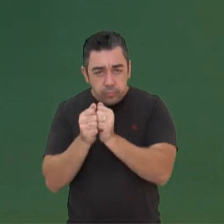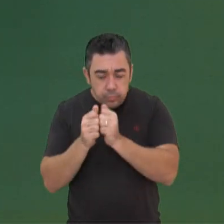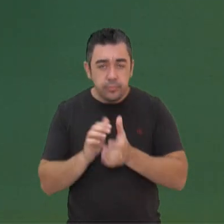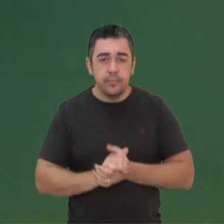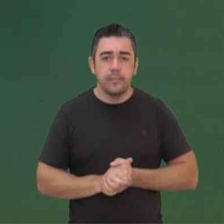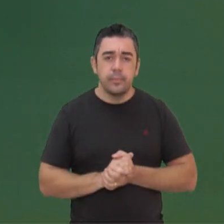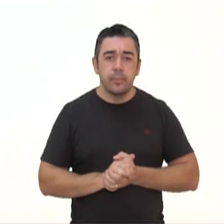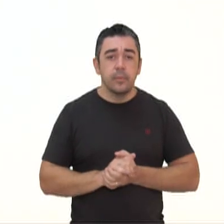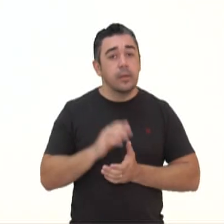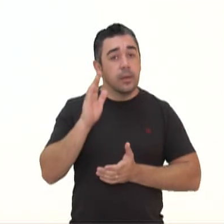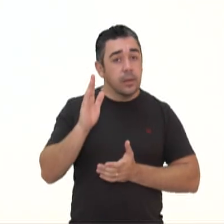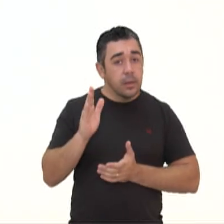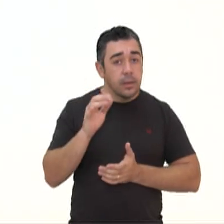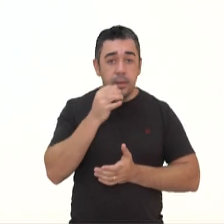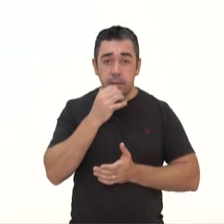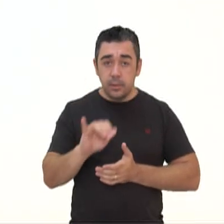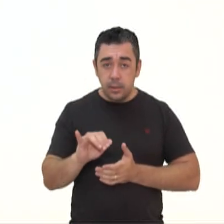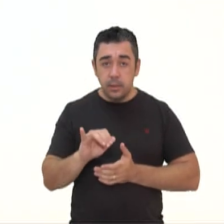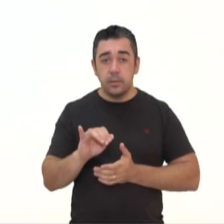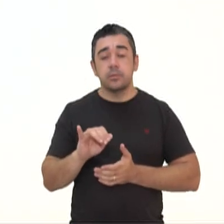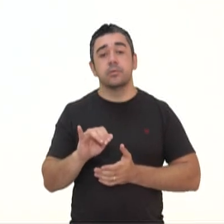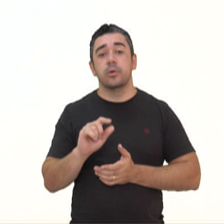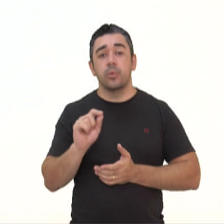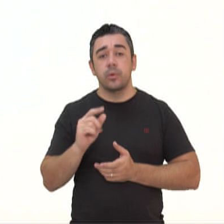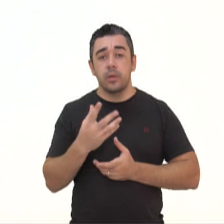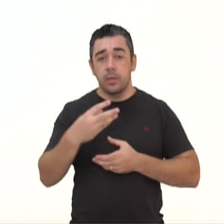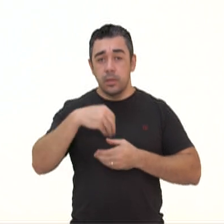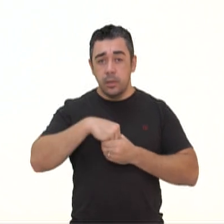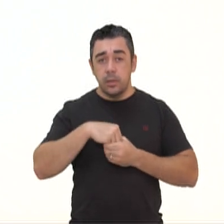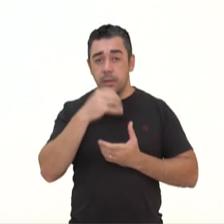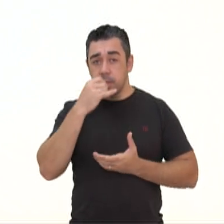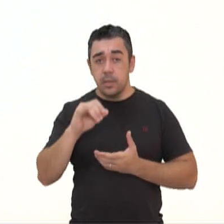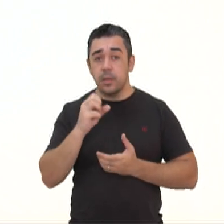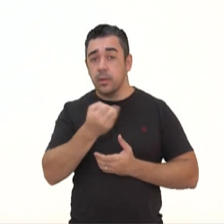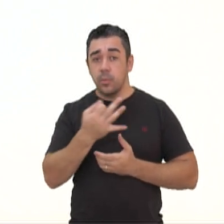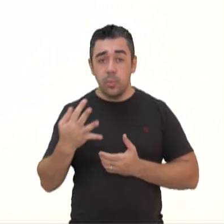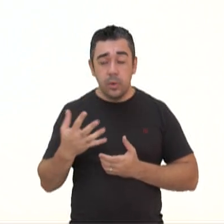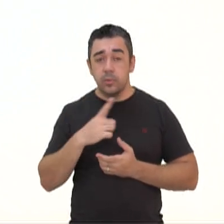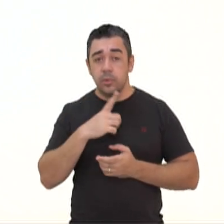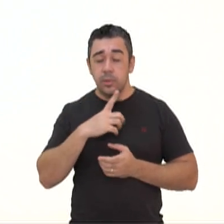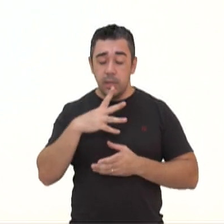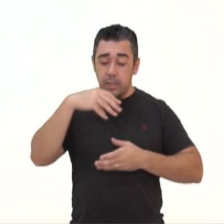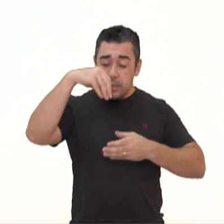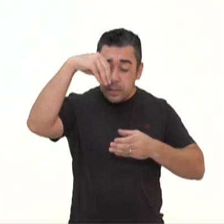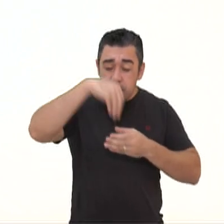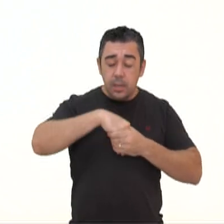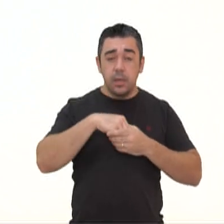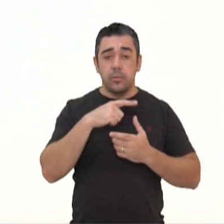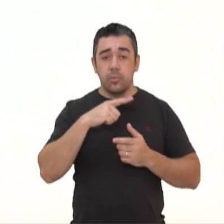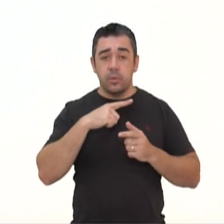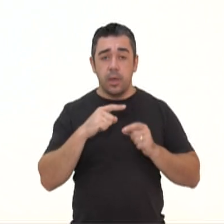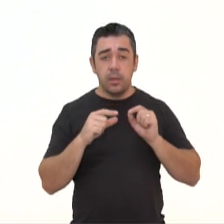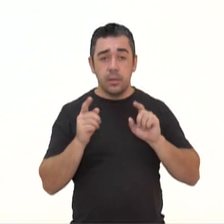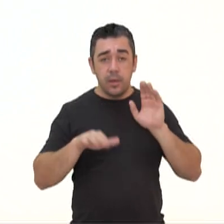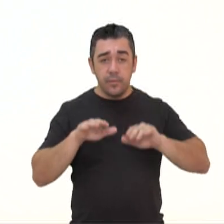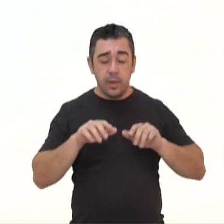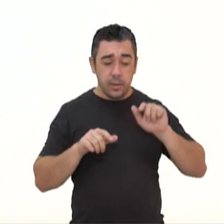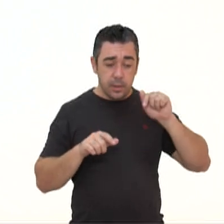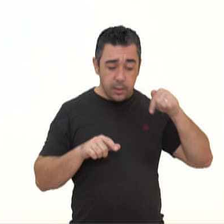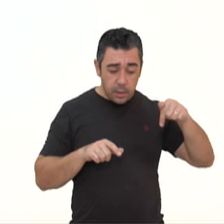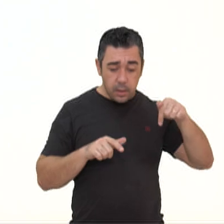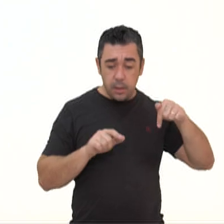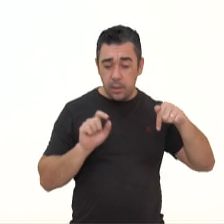A energia potencial elétrica indica a energia que uma carga armazena em determinado ponto de um sistema,